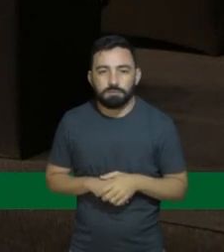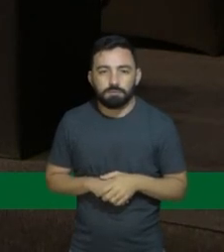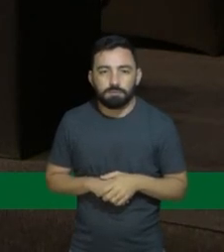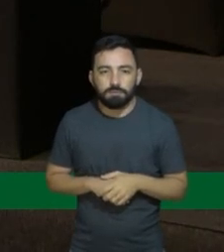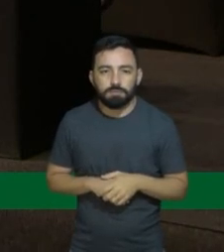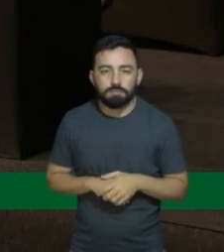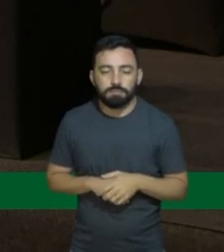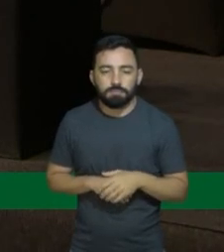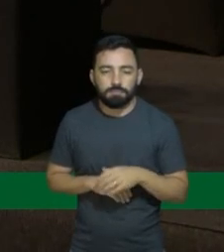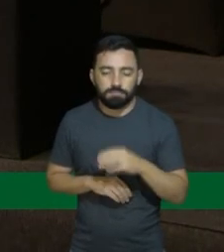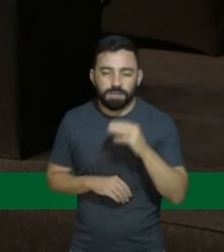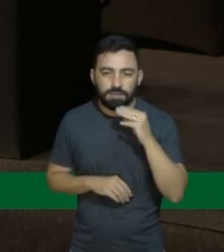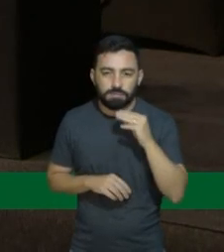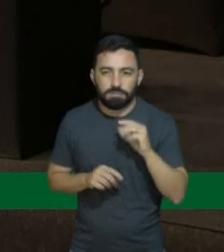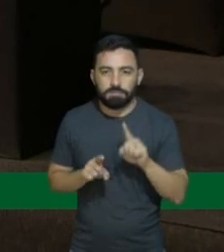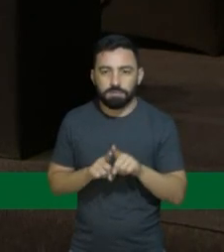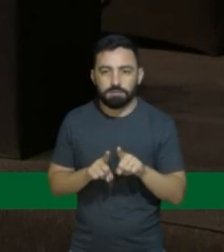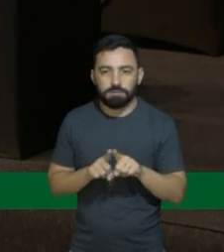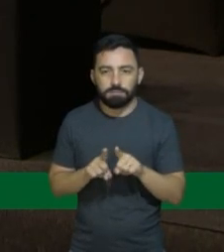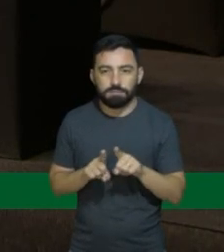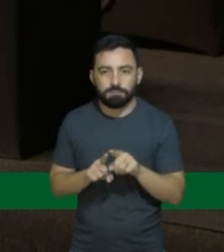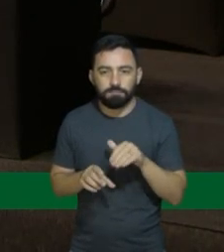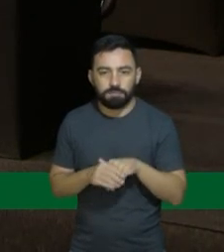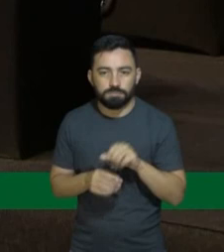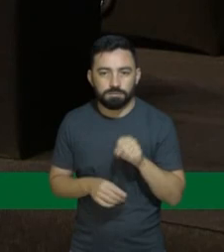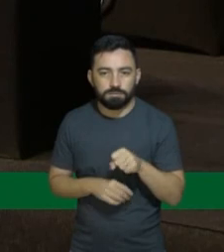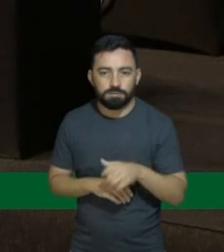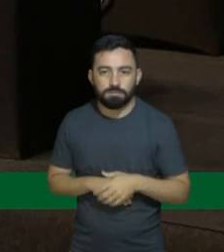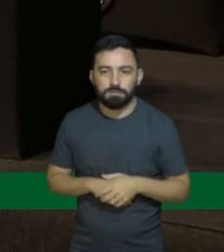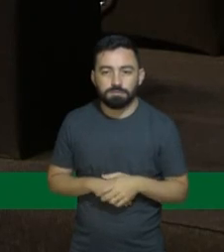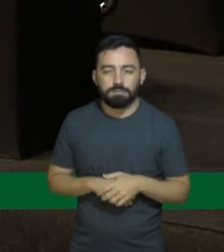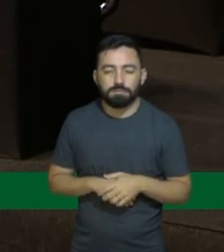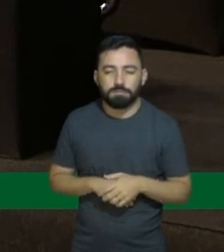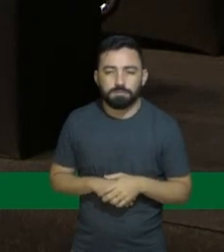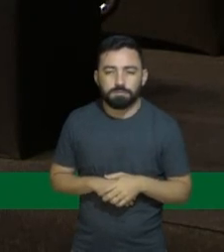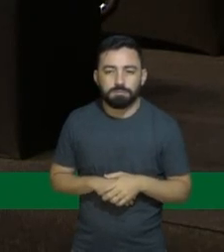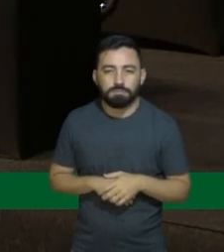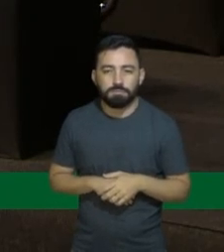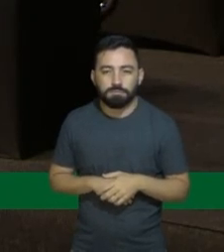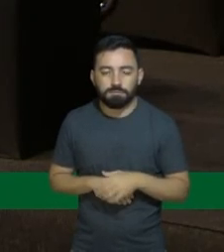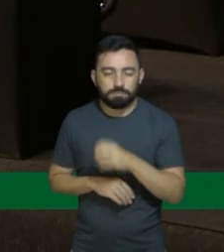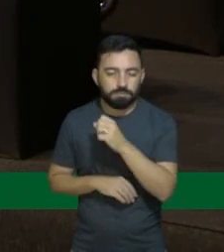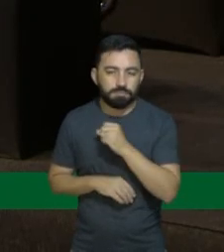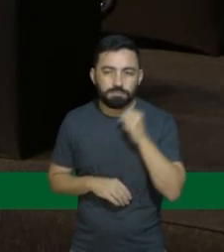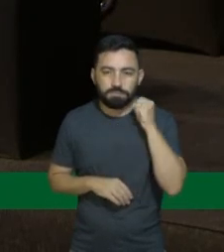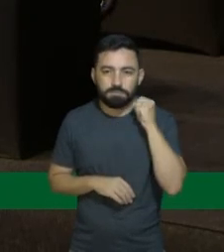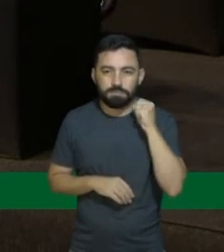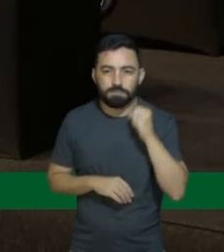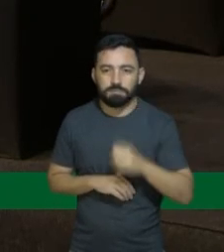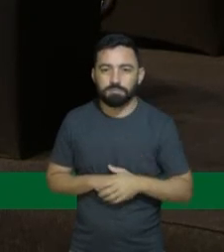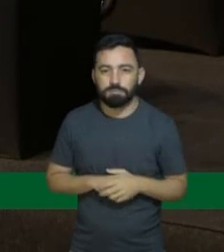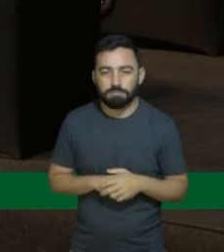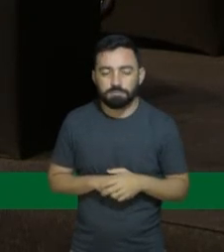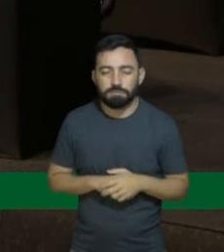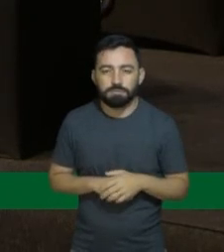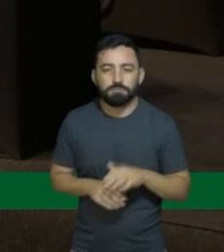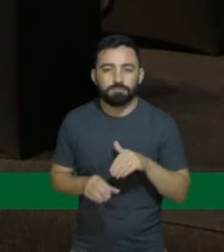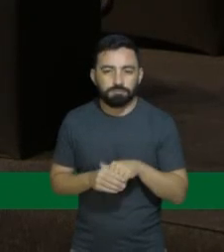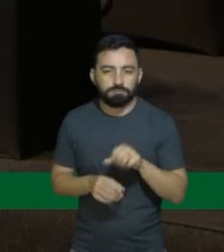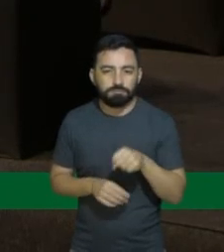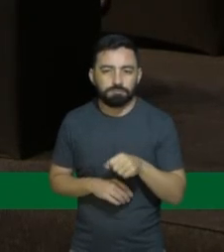Deputado Marquito Deputado Marquito vota assim como vota Deputado maço Deputado maço vota